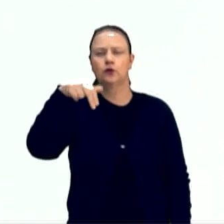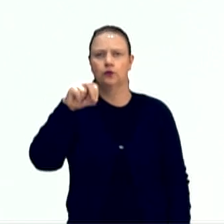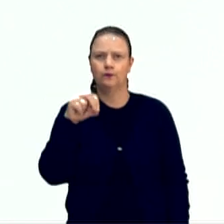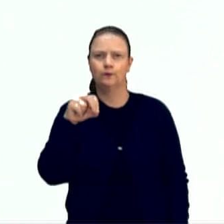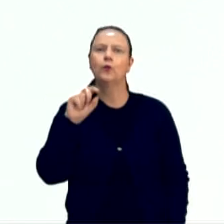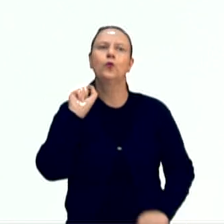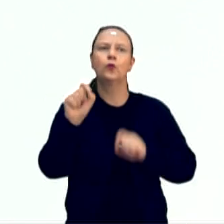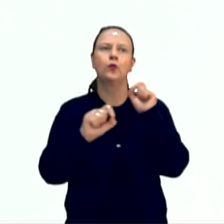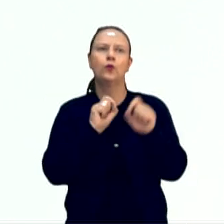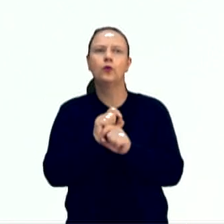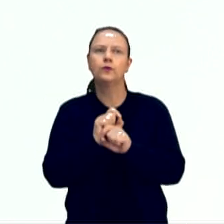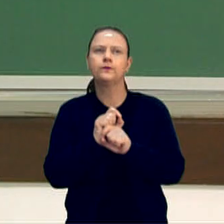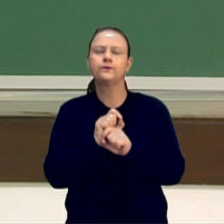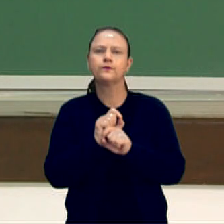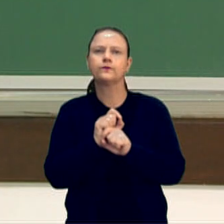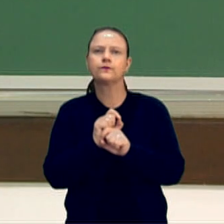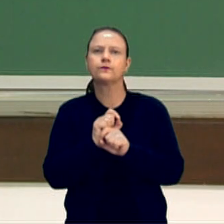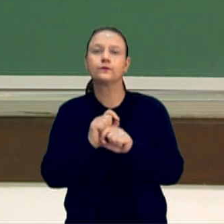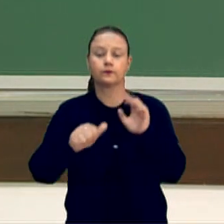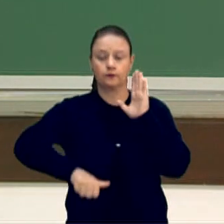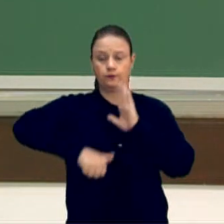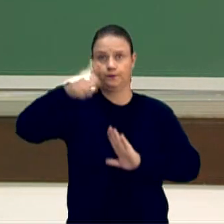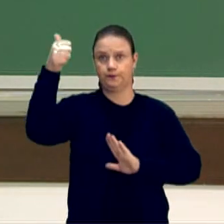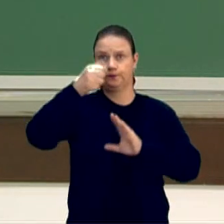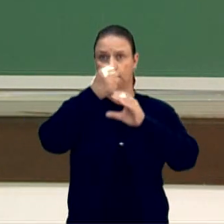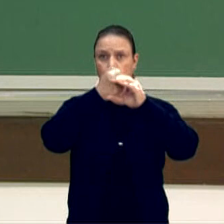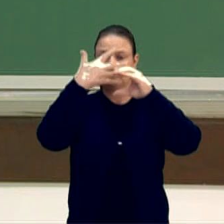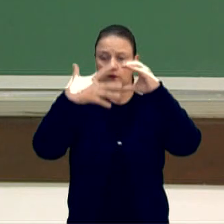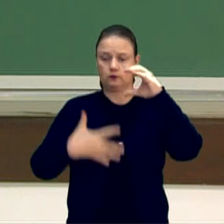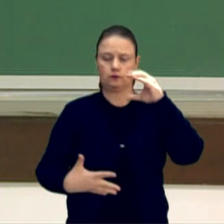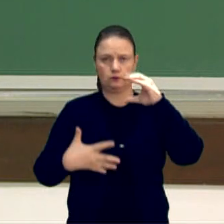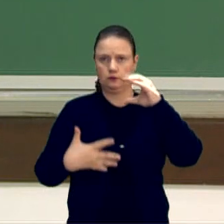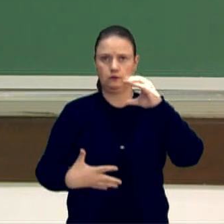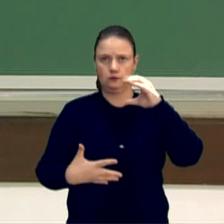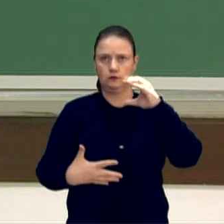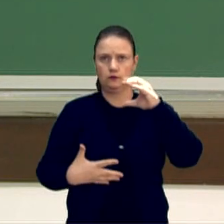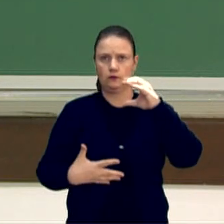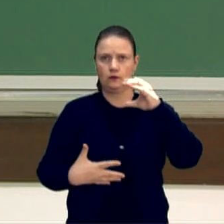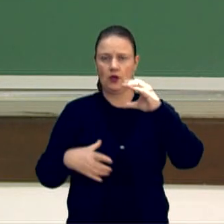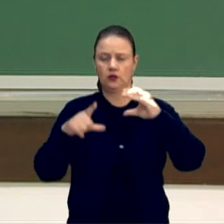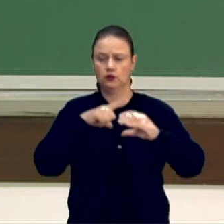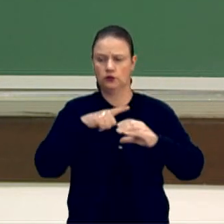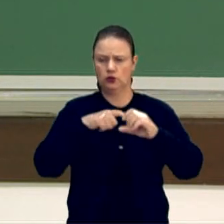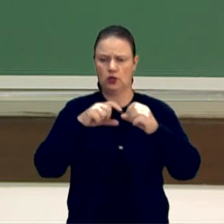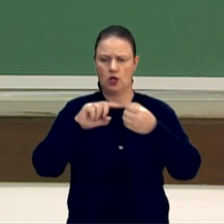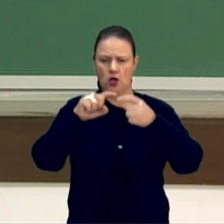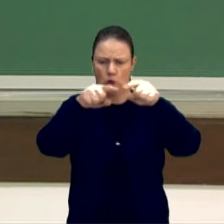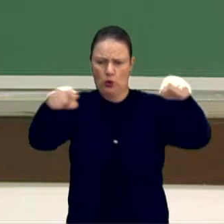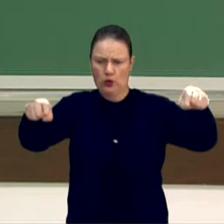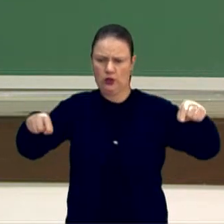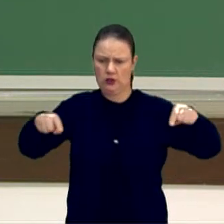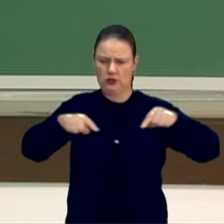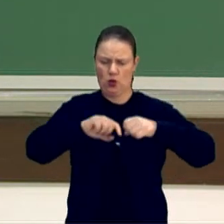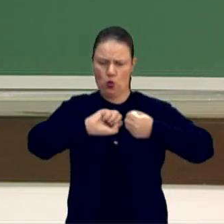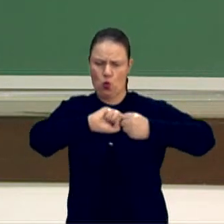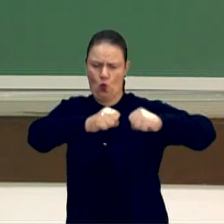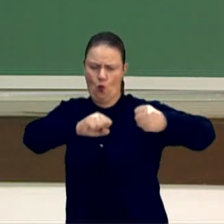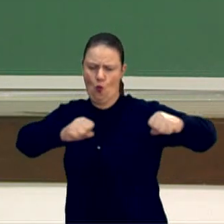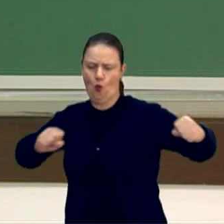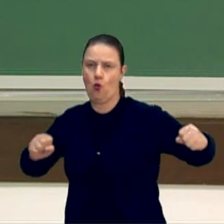4. Primeira característica, latifúndios, grandes propriedades de terra na mão de um único